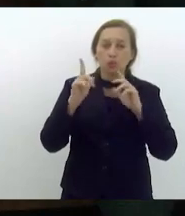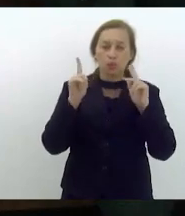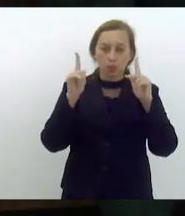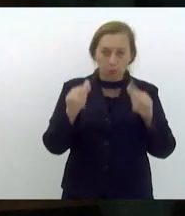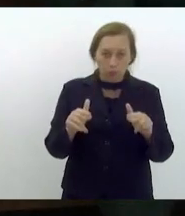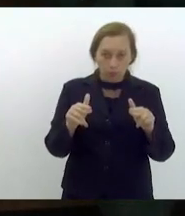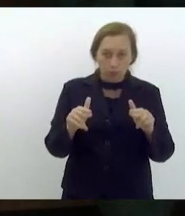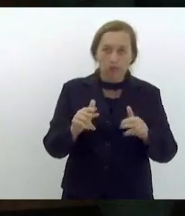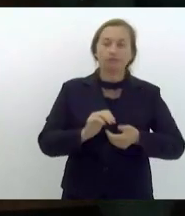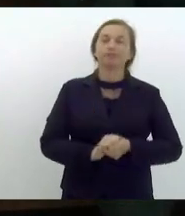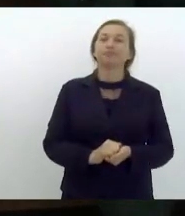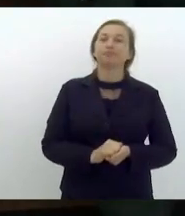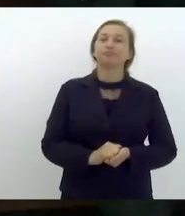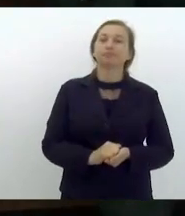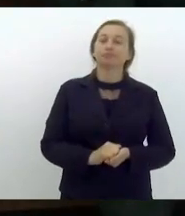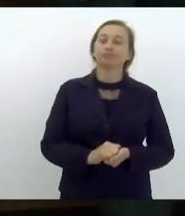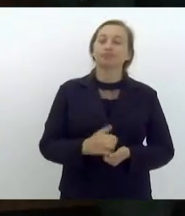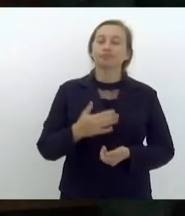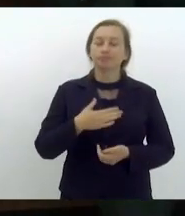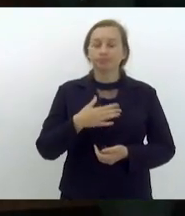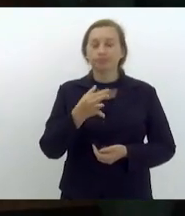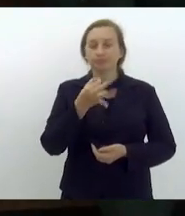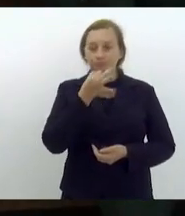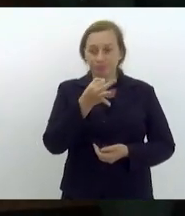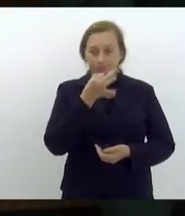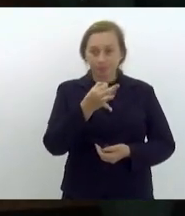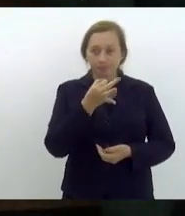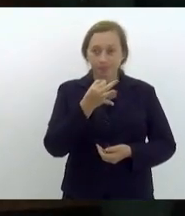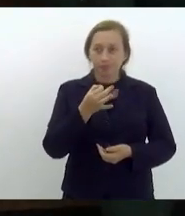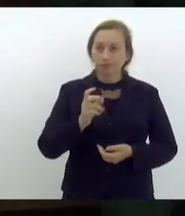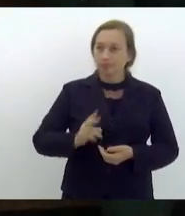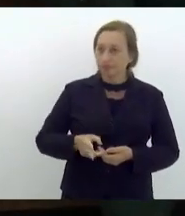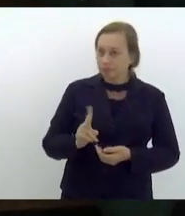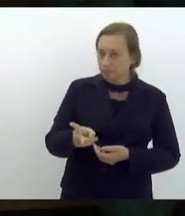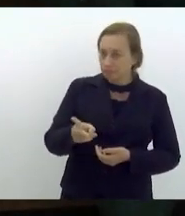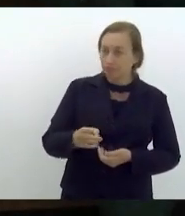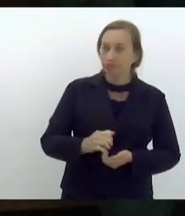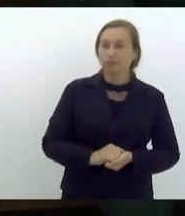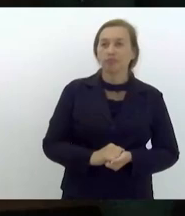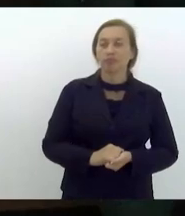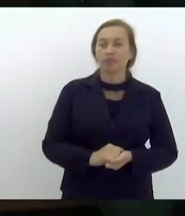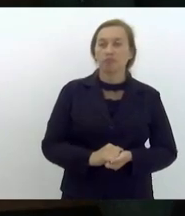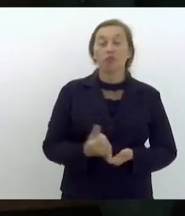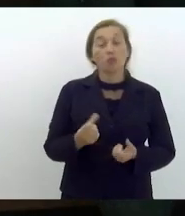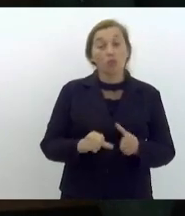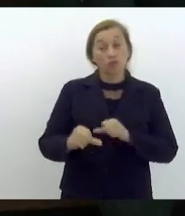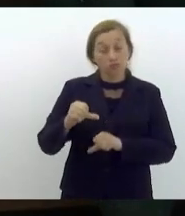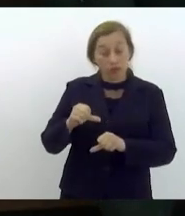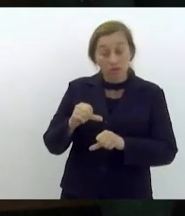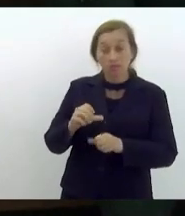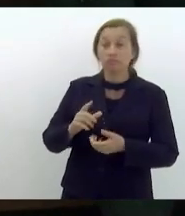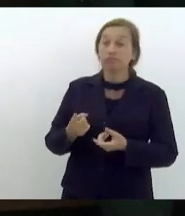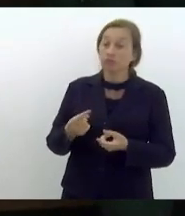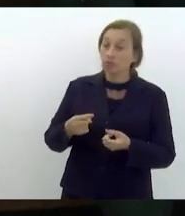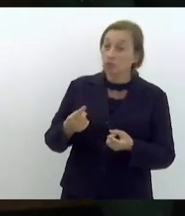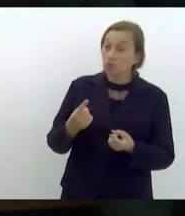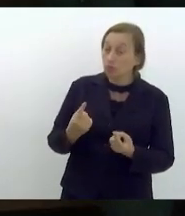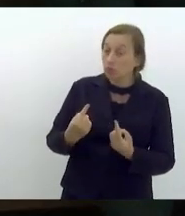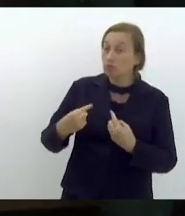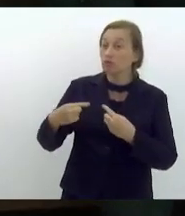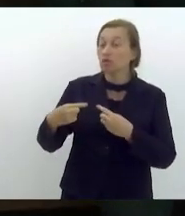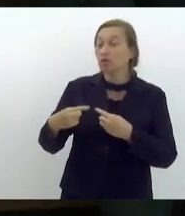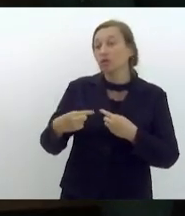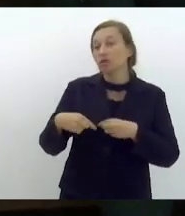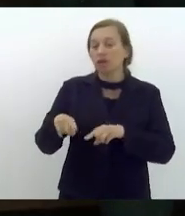o mesmo debate e o meu posicionamento se Manteve se Manteve contrário né a esse